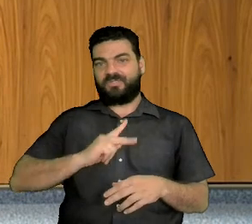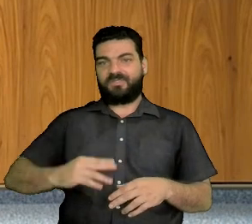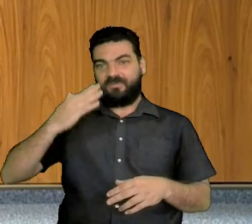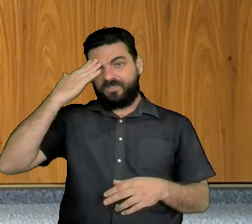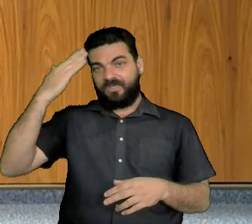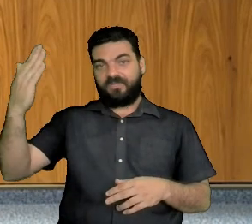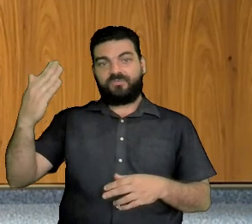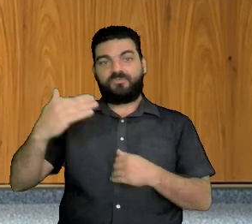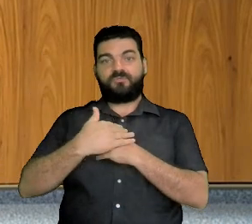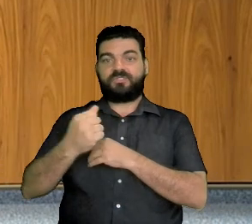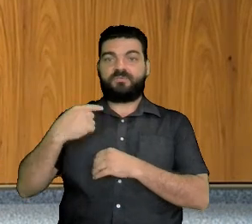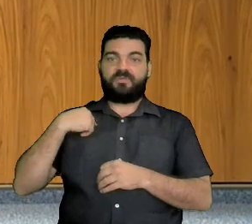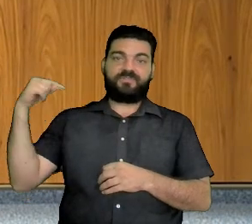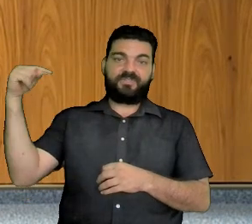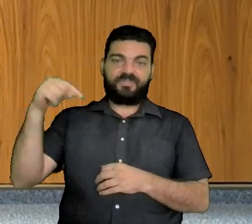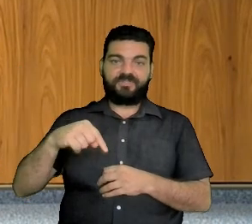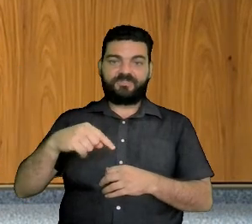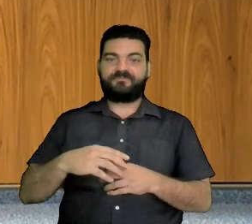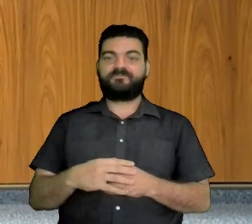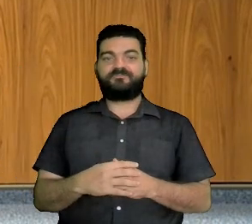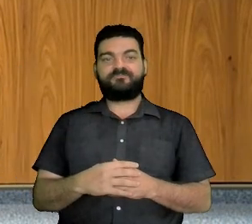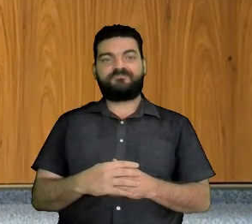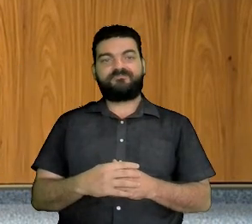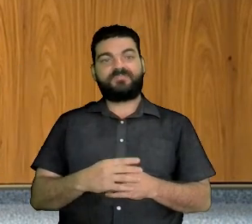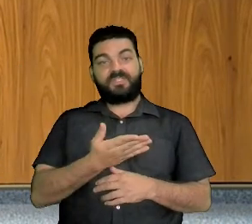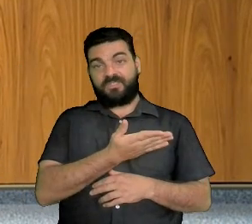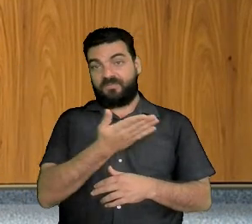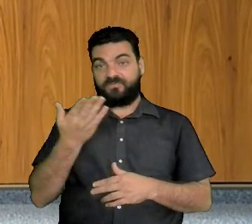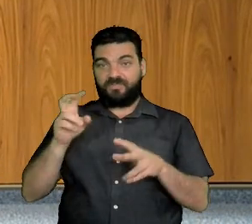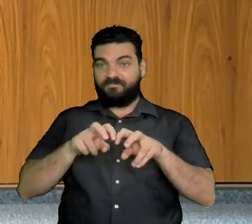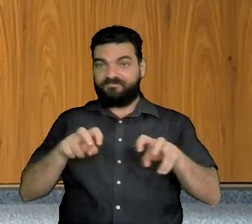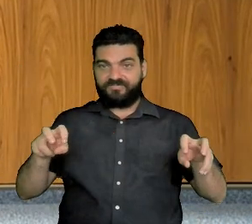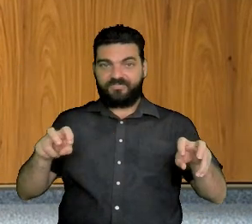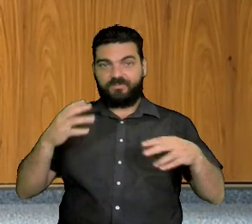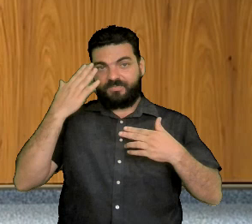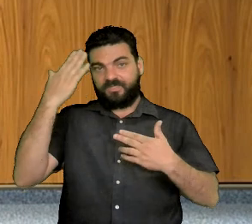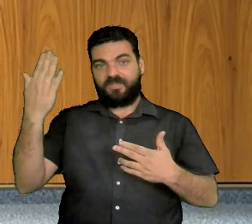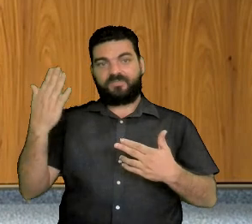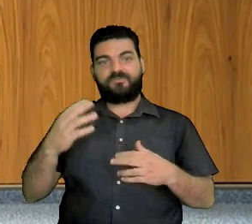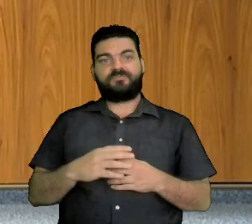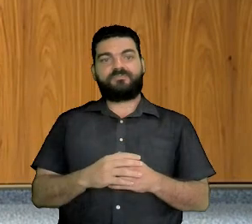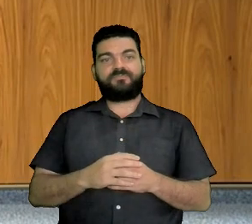pela oportunidade. Demais integrantes da mesa, obrigado pela